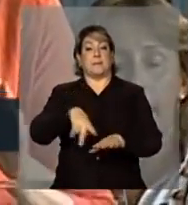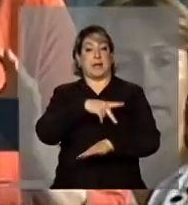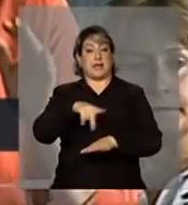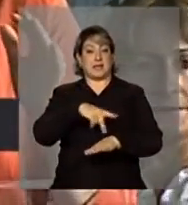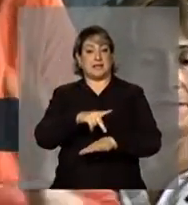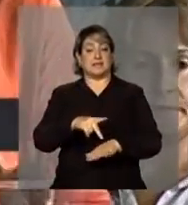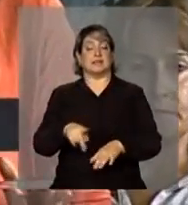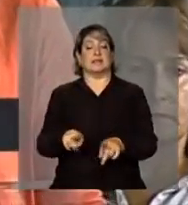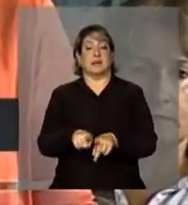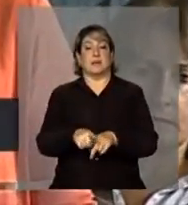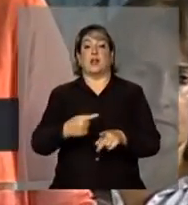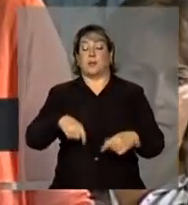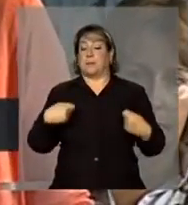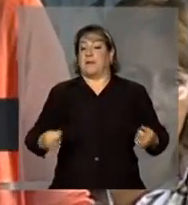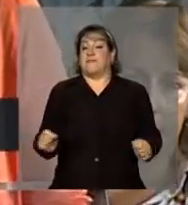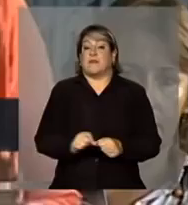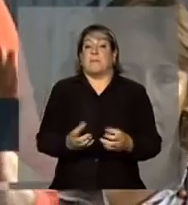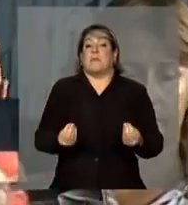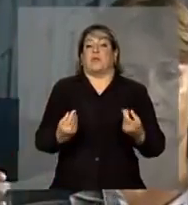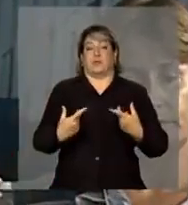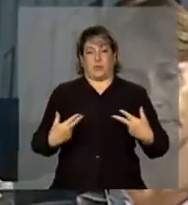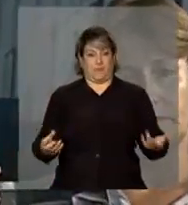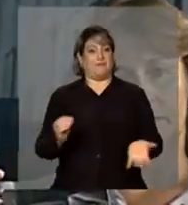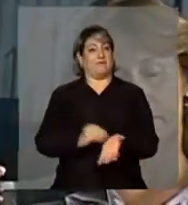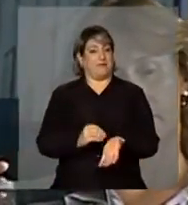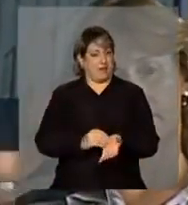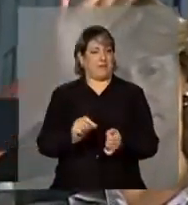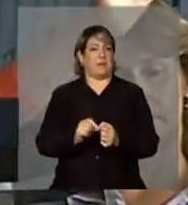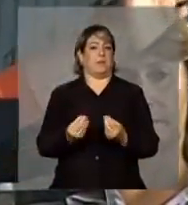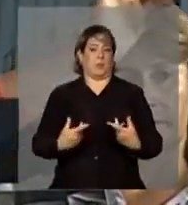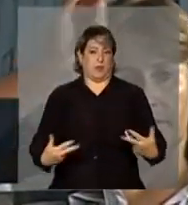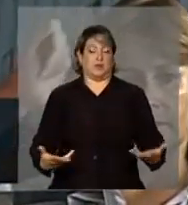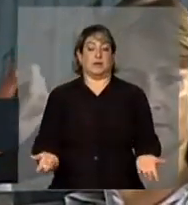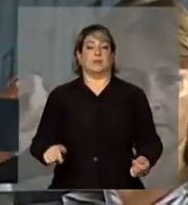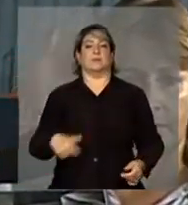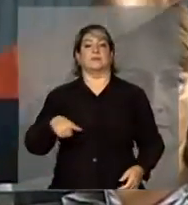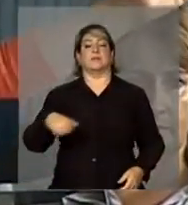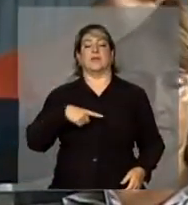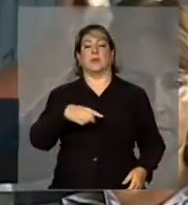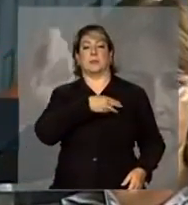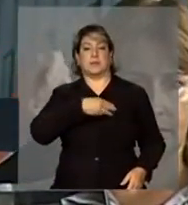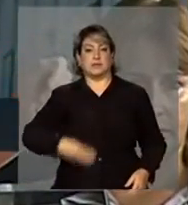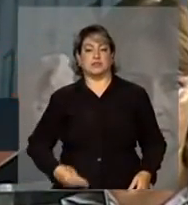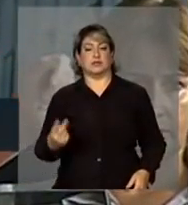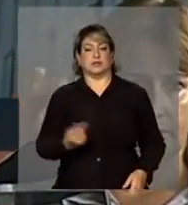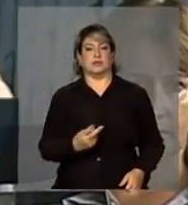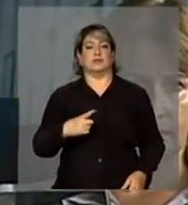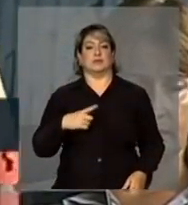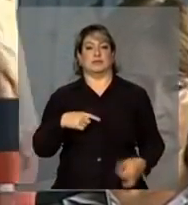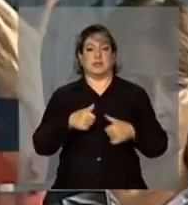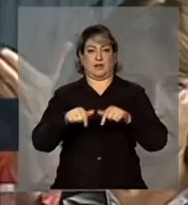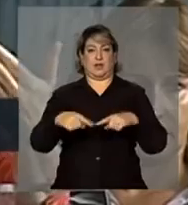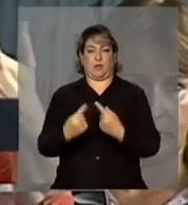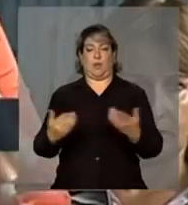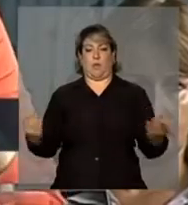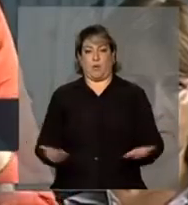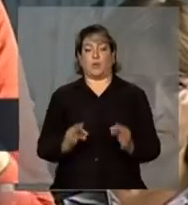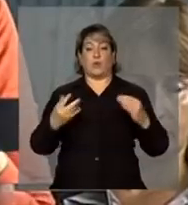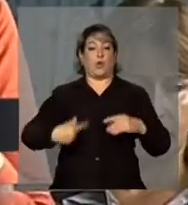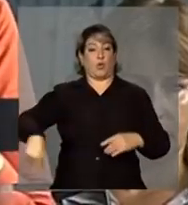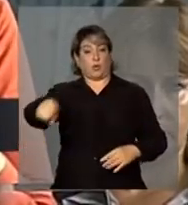nós temos muito a fazer. E o governo federal, o ministro José Eduardo Cardoso, a ministra Isabela e todos nós que estão